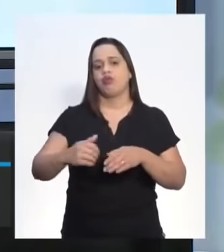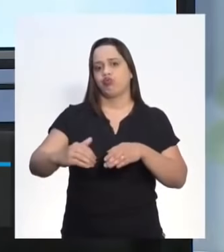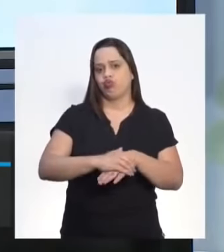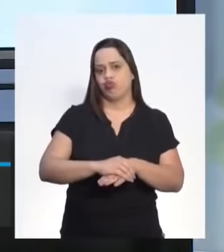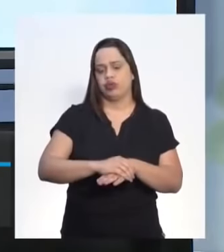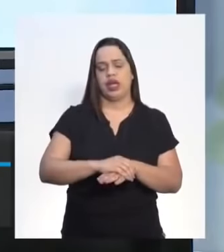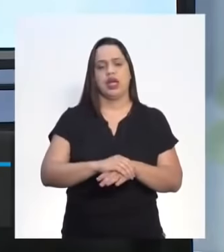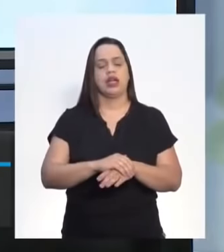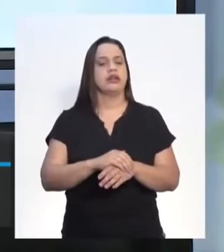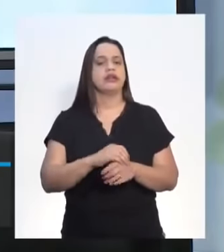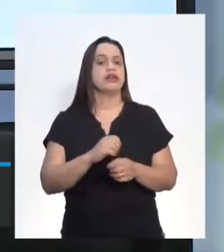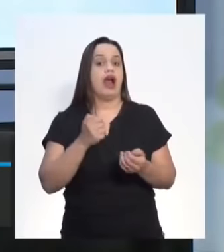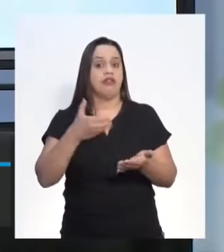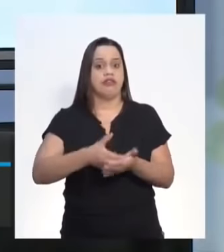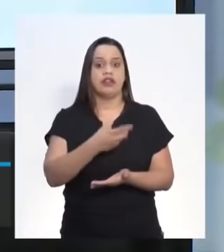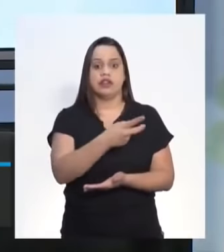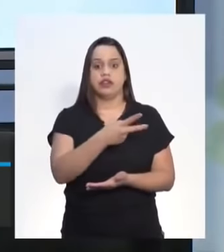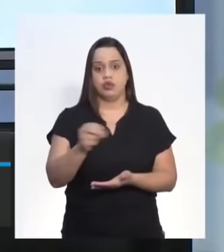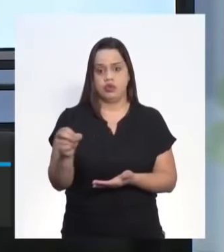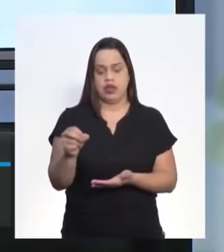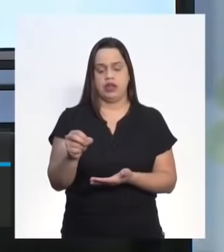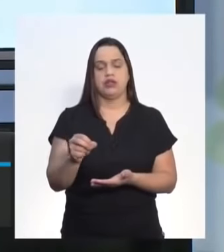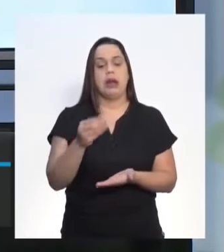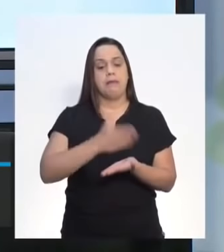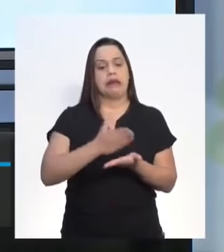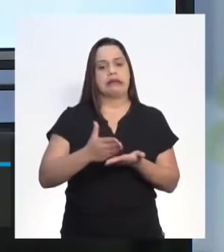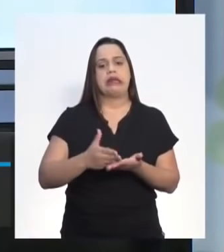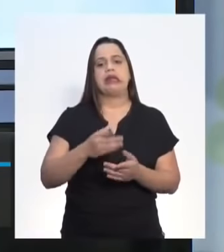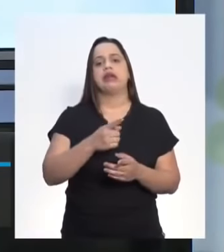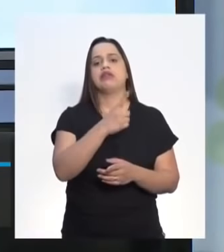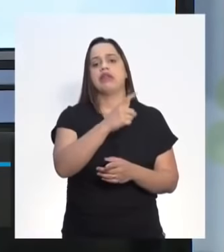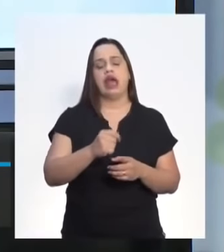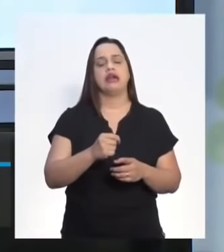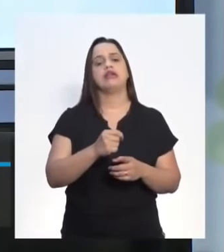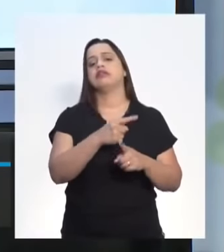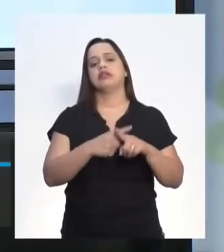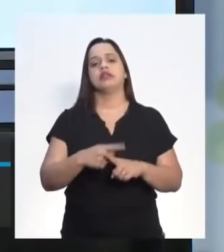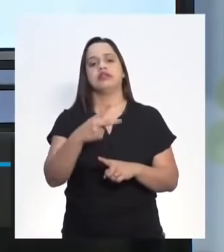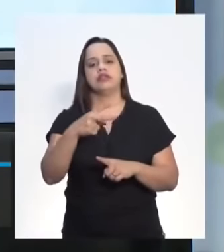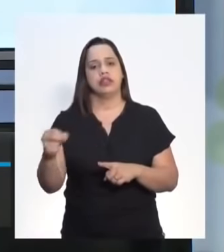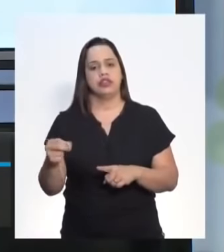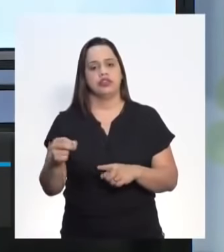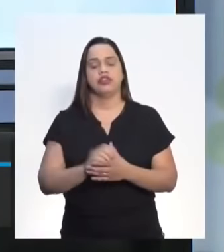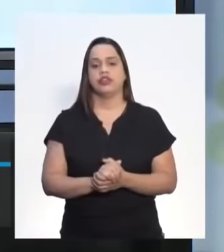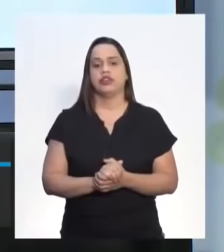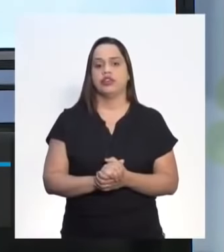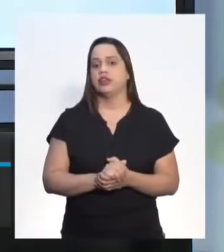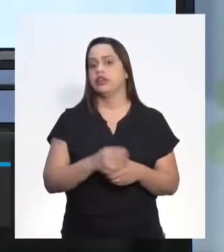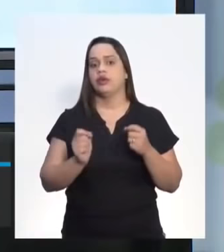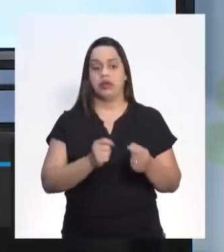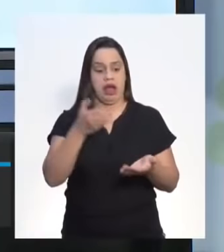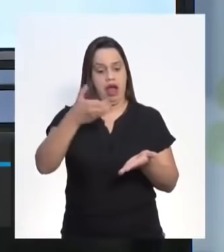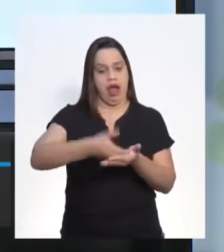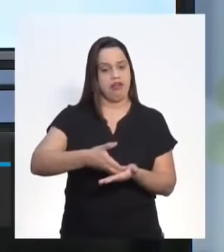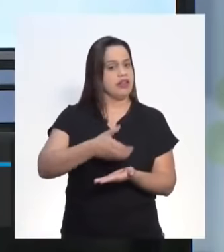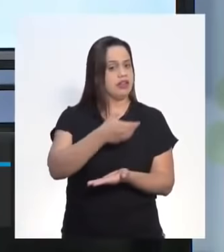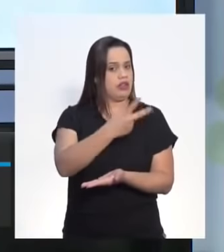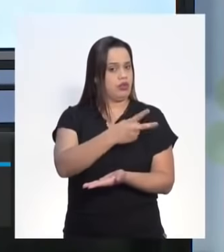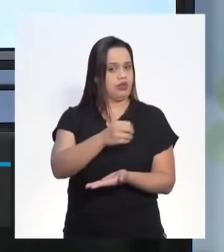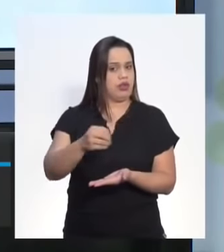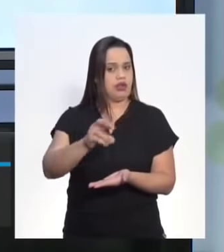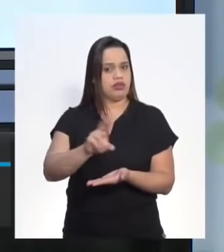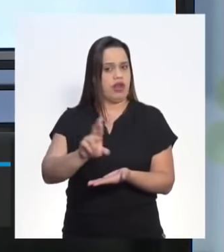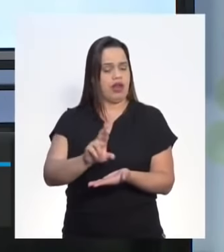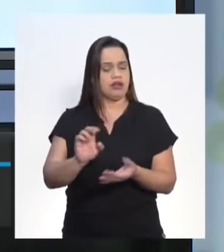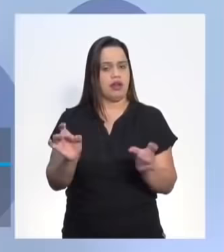eu vou pagar 10 vezes de 20. Beleza, está parcelado. À vista, eu pego meus R$200, a notinha de R$200, chego lá e tá pago. Ou